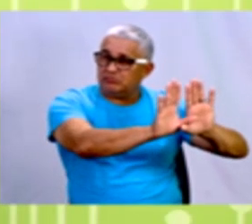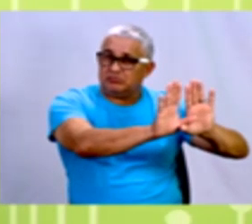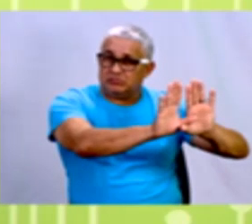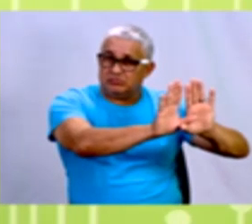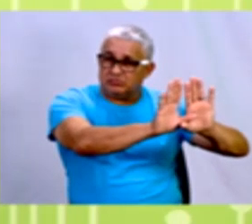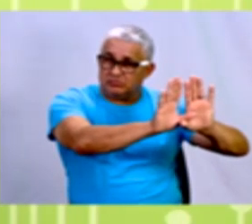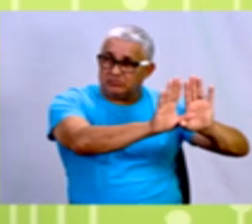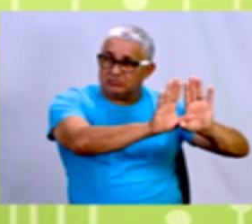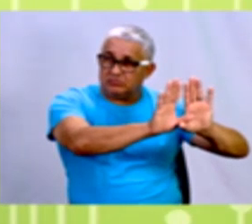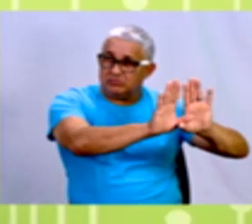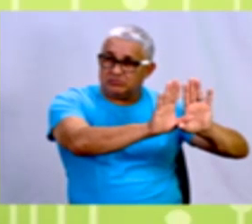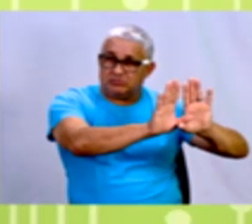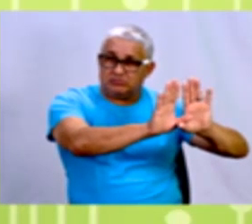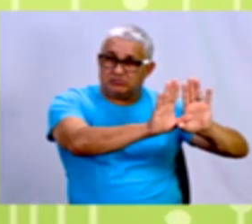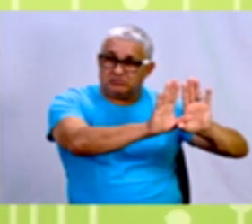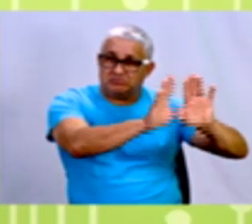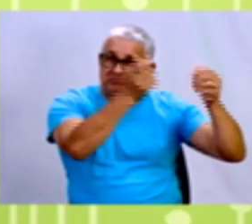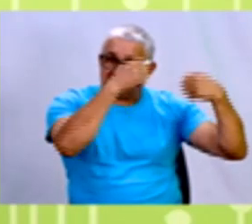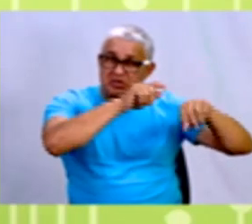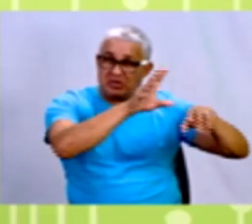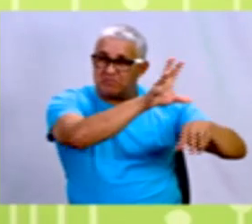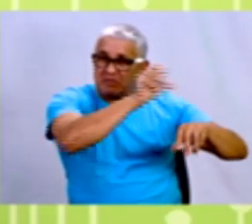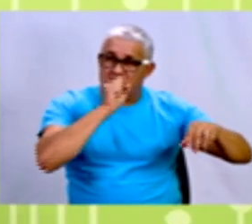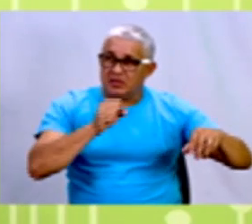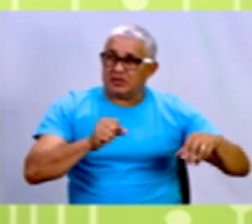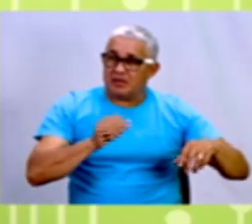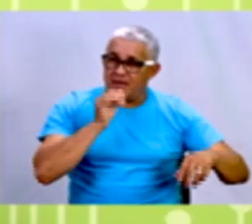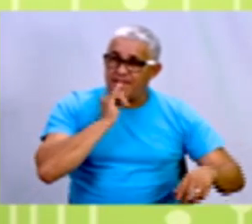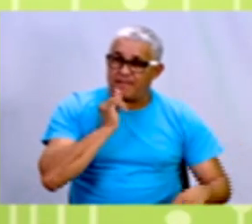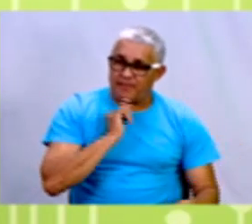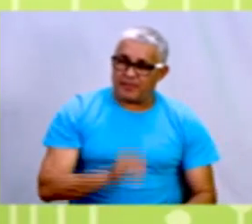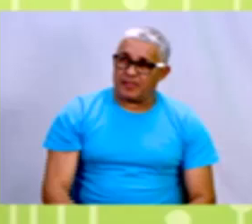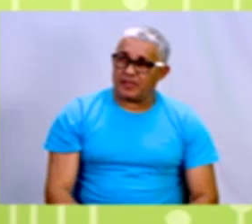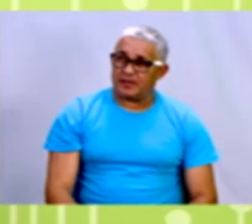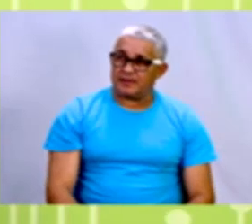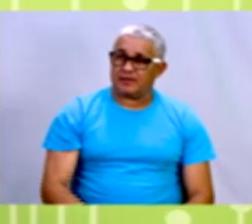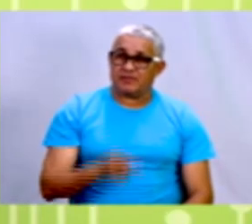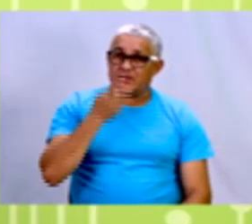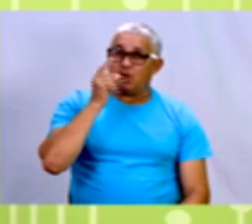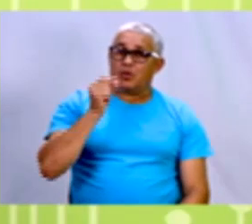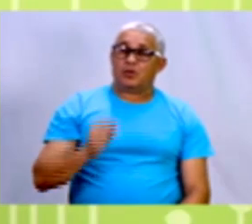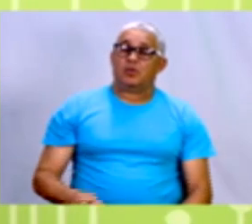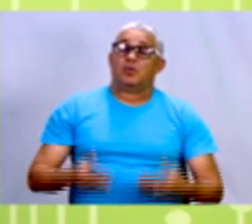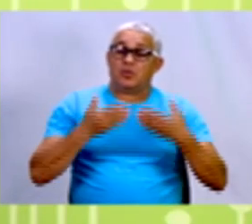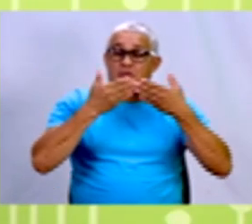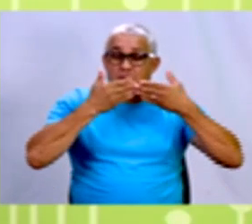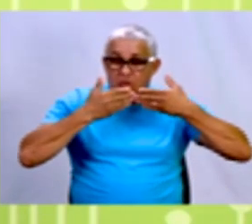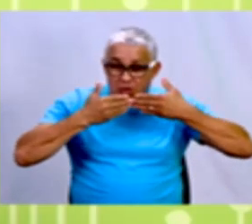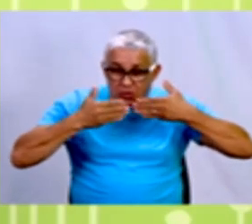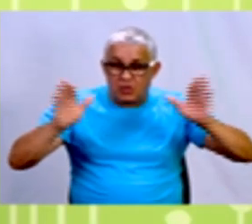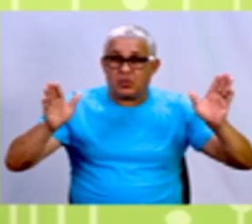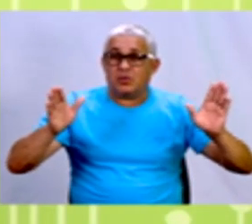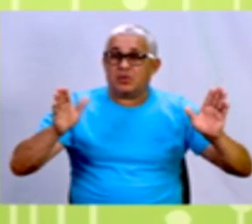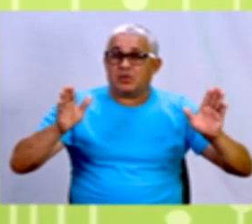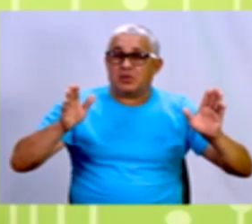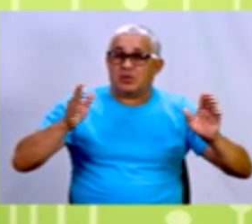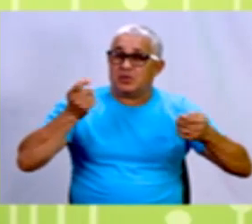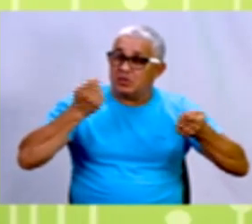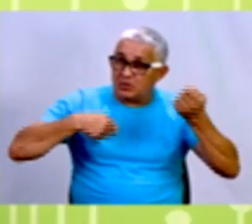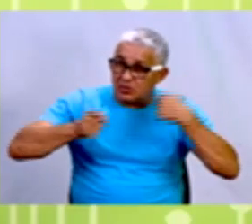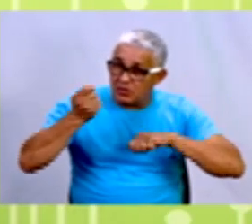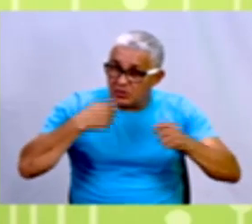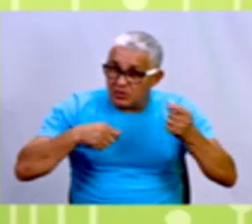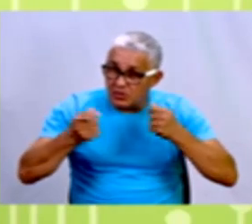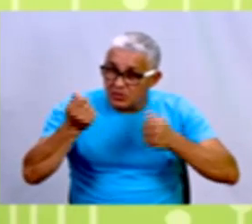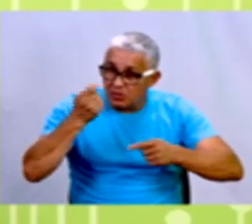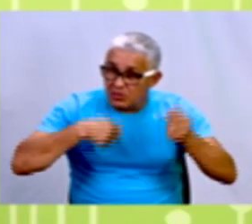render. Você não vai ter despesa com ele. Só que a gente deu exemplos aqui que a gente está falando de abrir um negócio, né? Então, é o seguinte, quando a gente vai